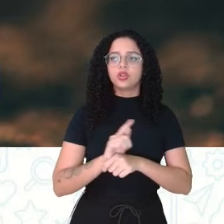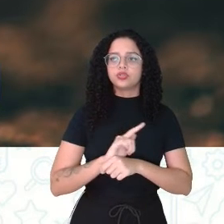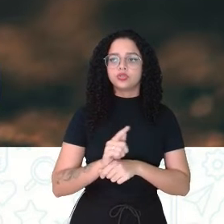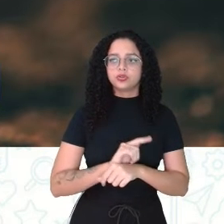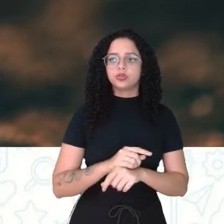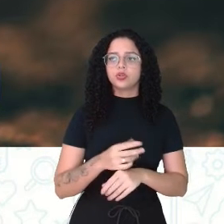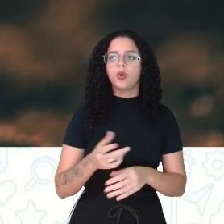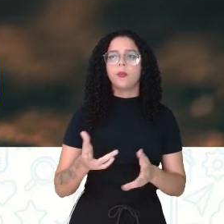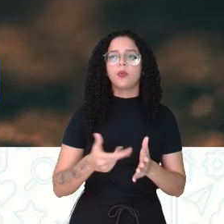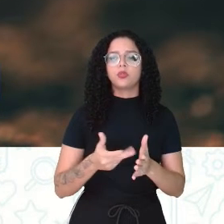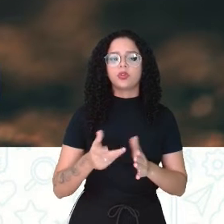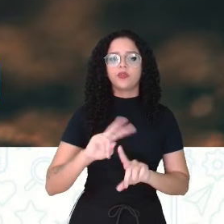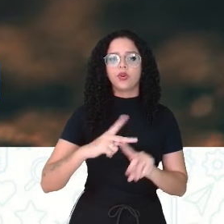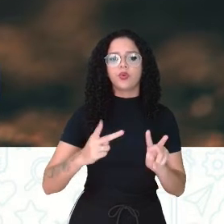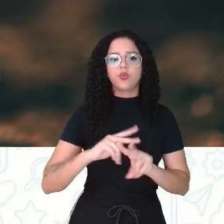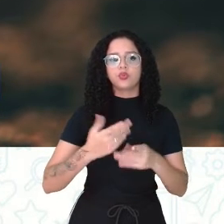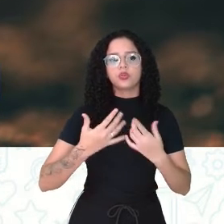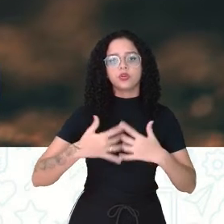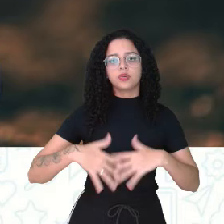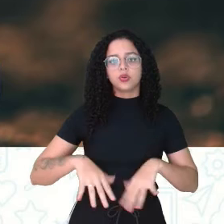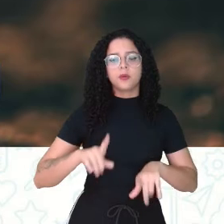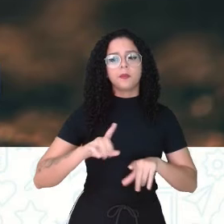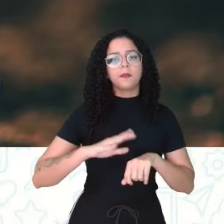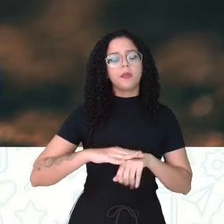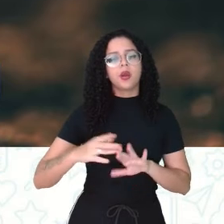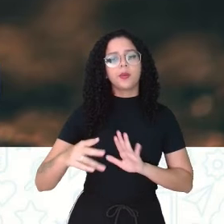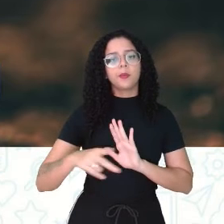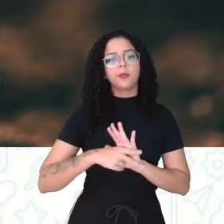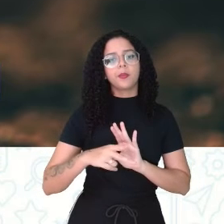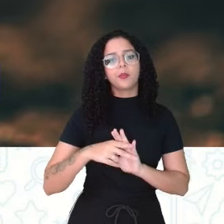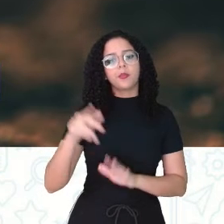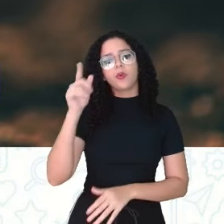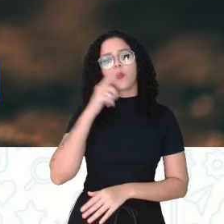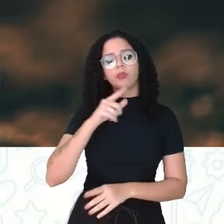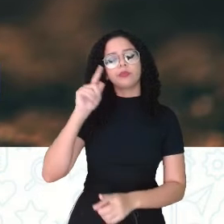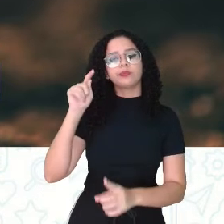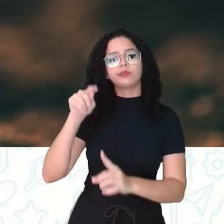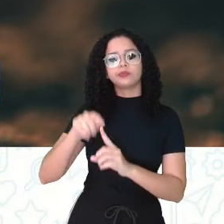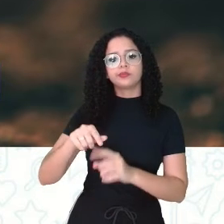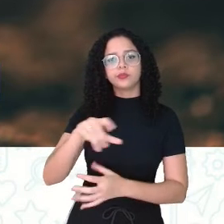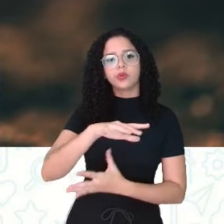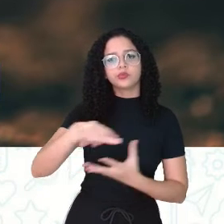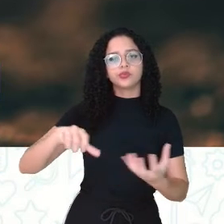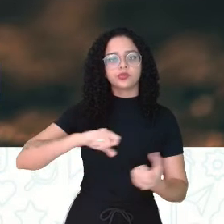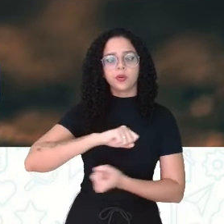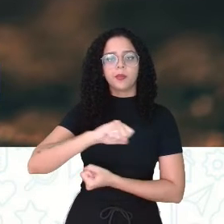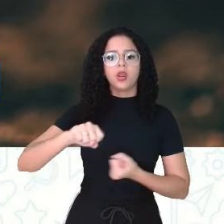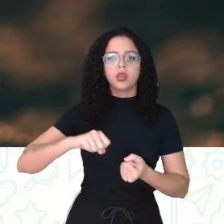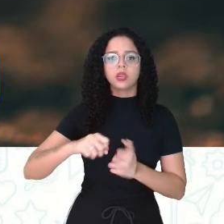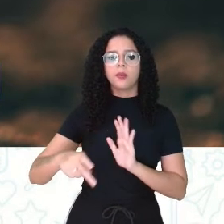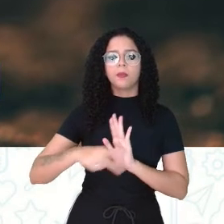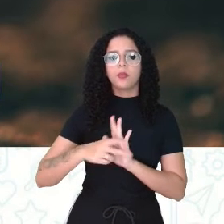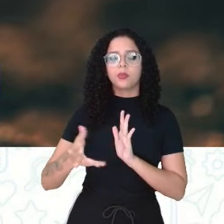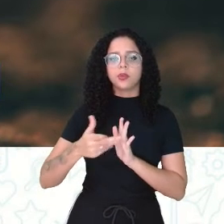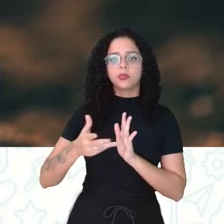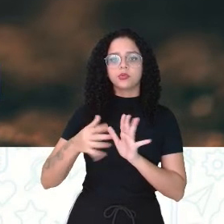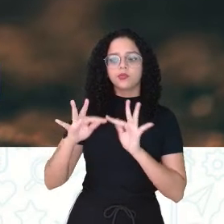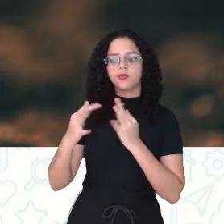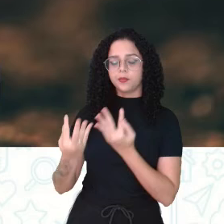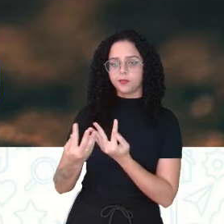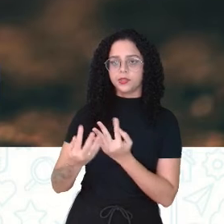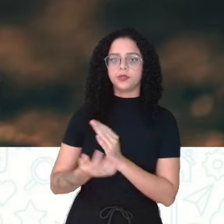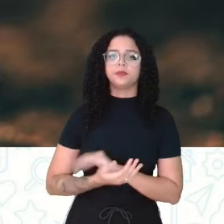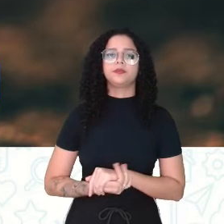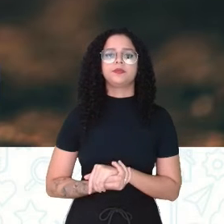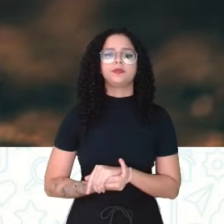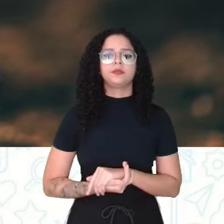recursos naturais mais apropriada para o alcance da sustentabilidade da produção familiar,